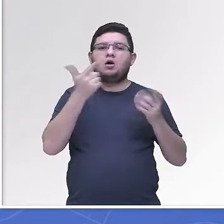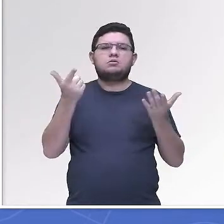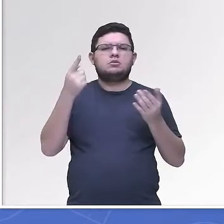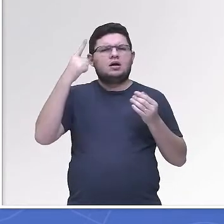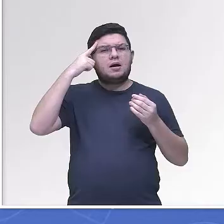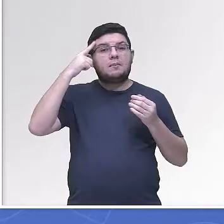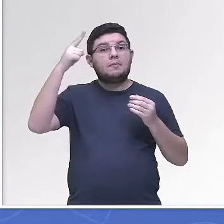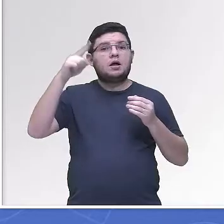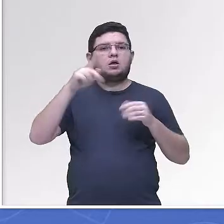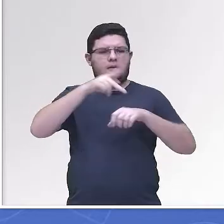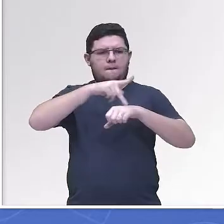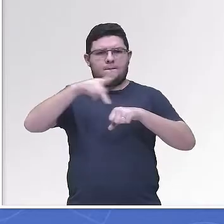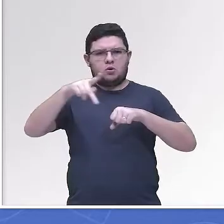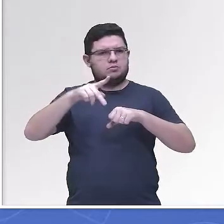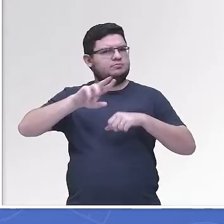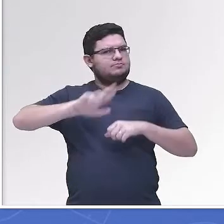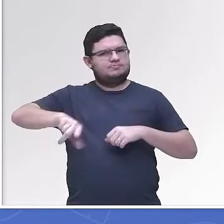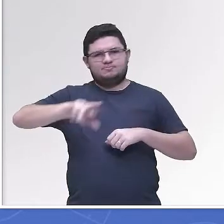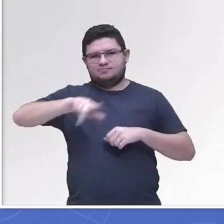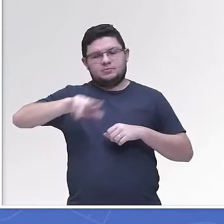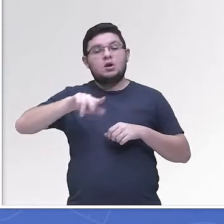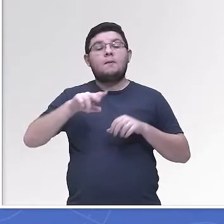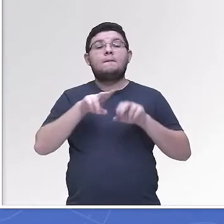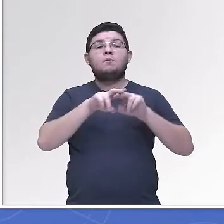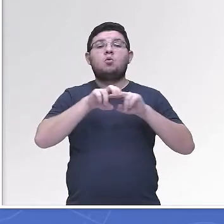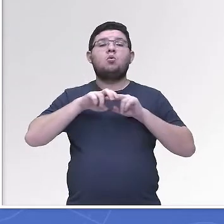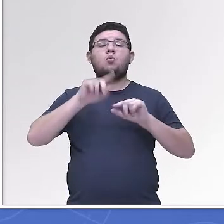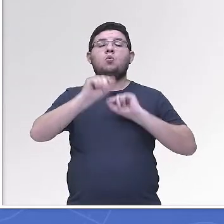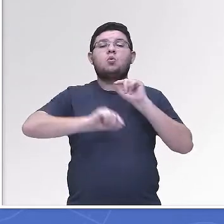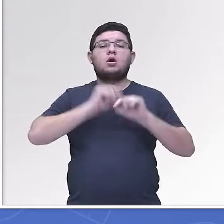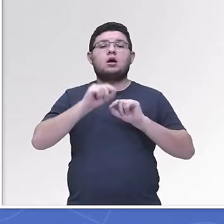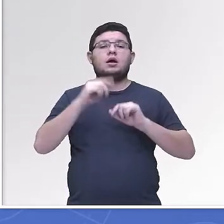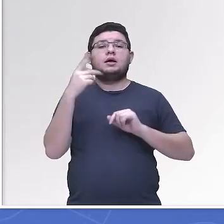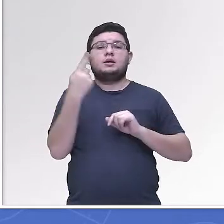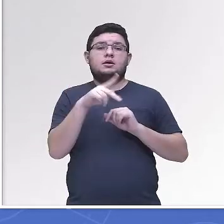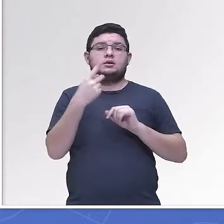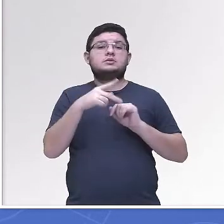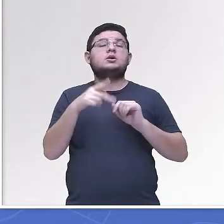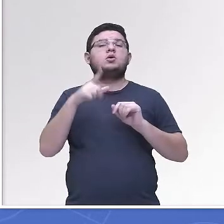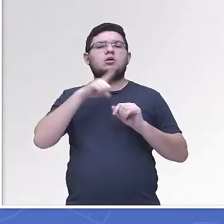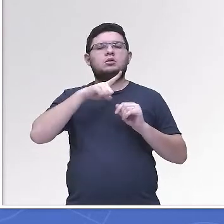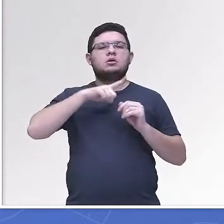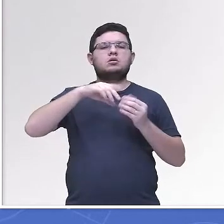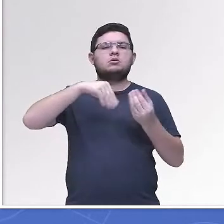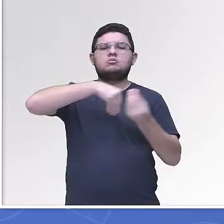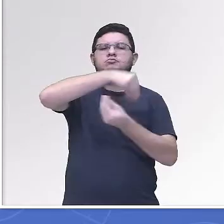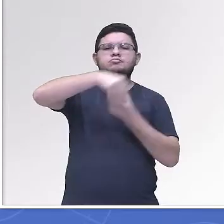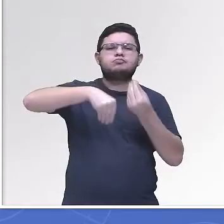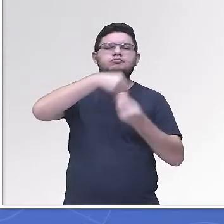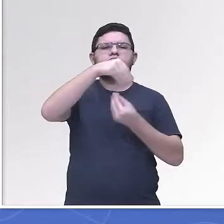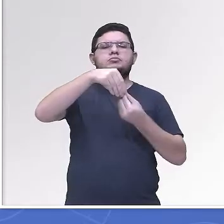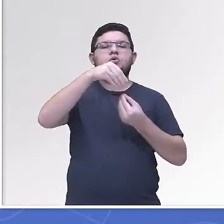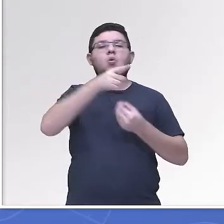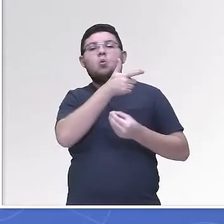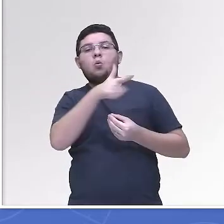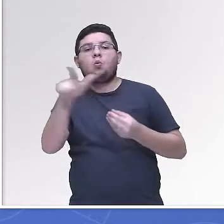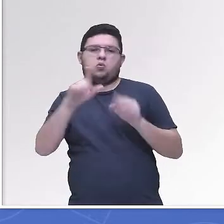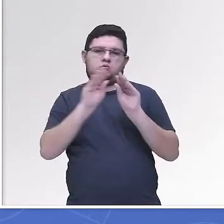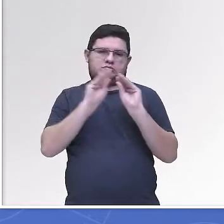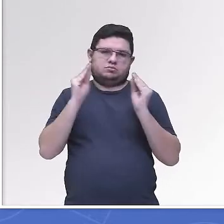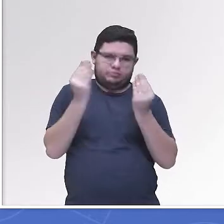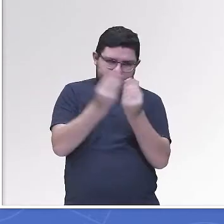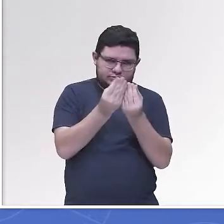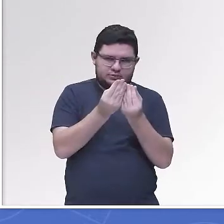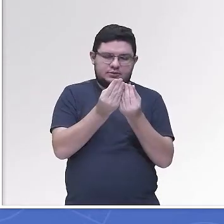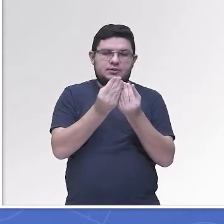Porque nelas, no sistema, estão inseridos outras substâncias, então é caracterizado como sendo